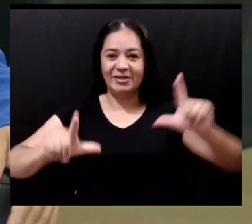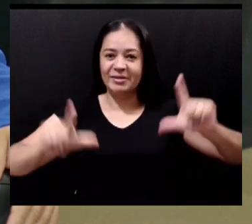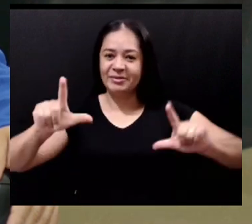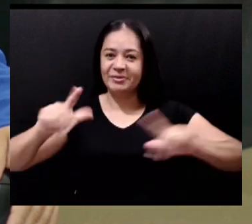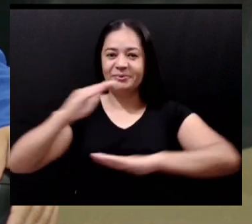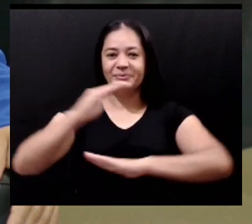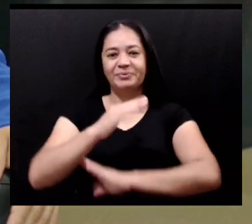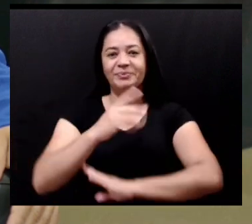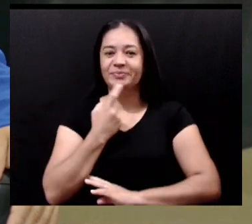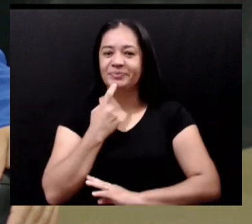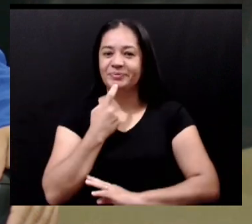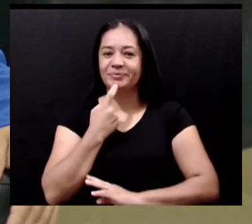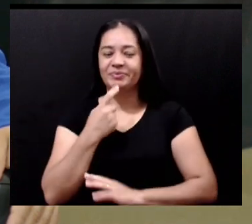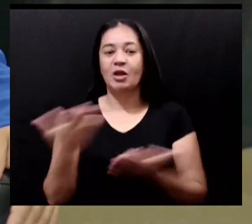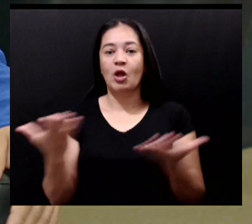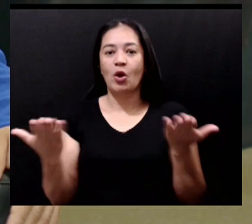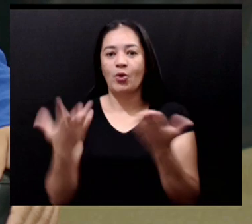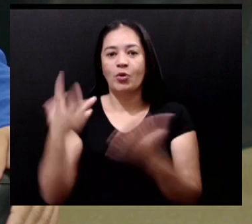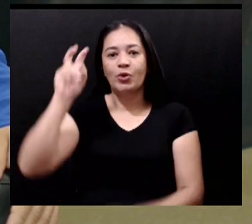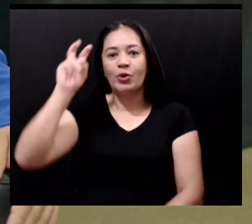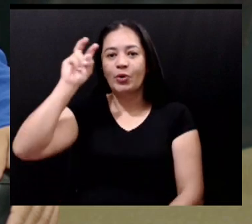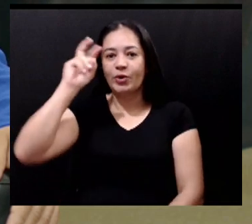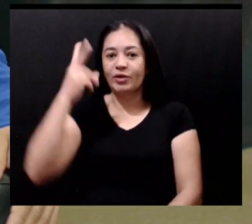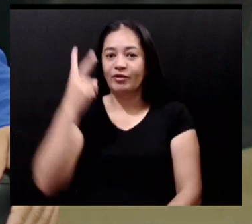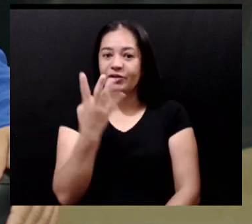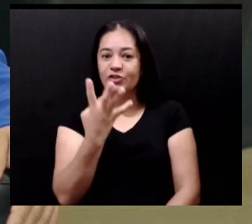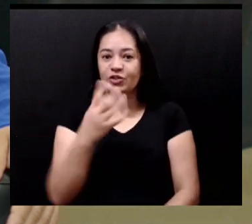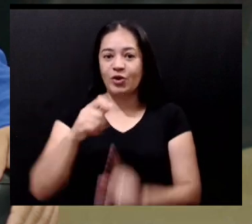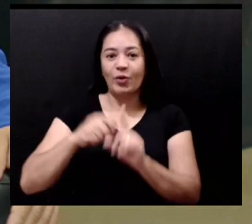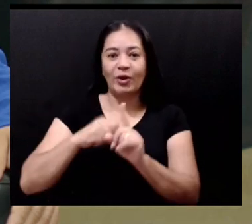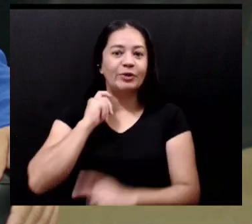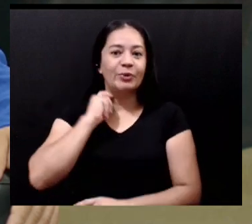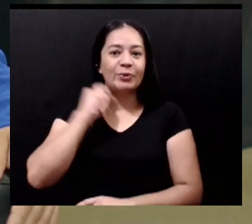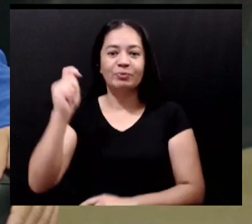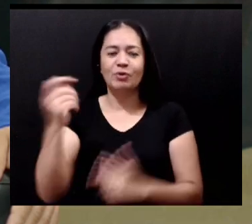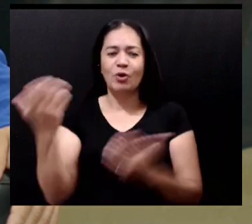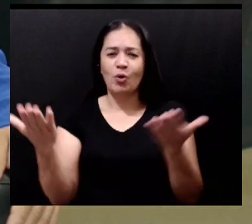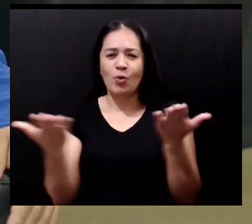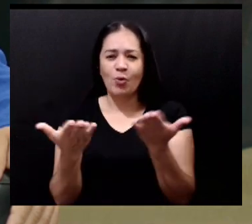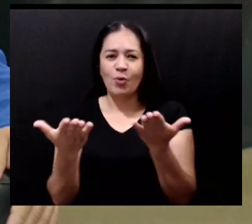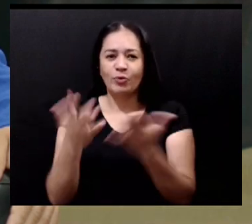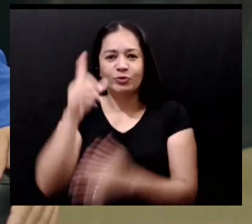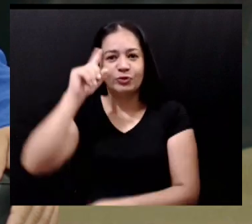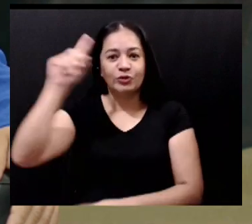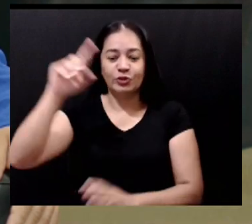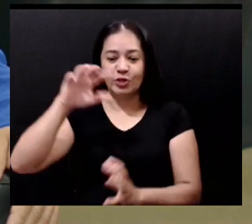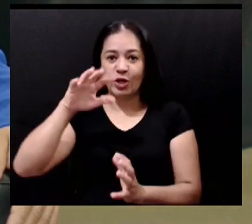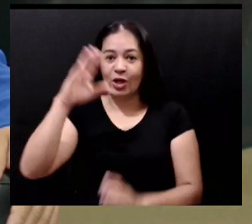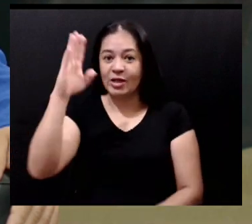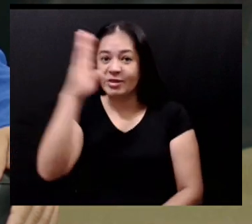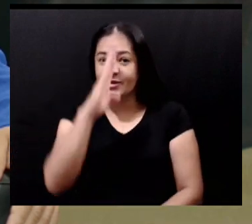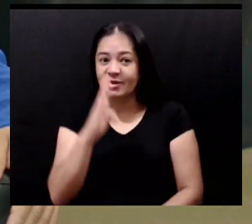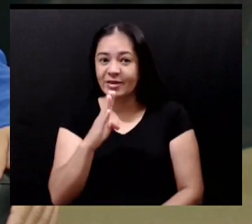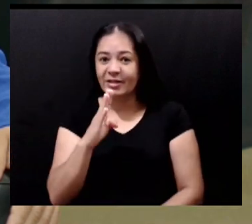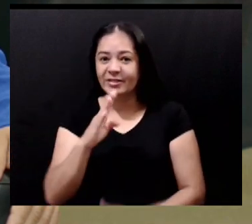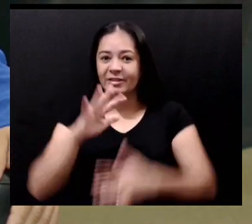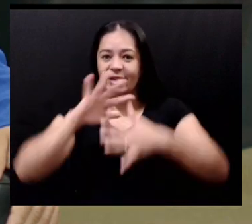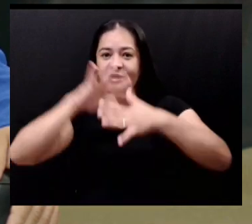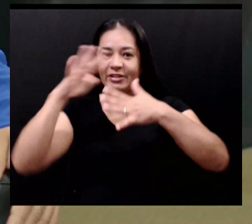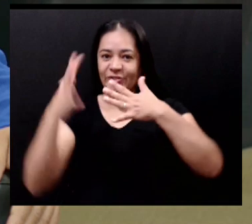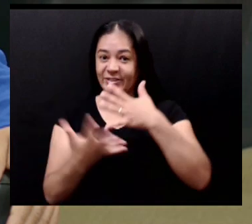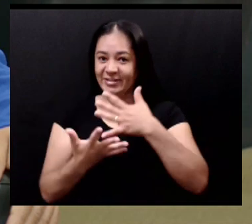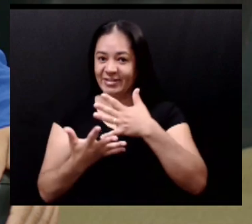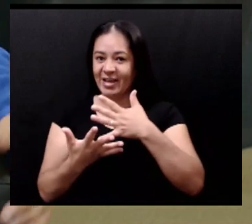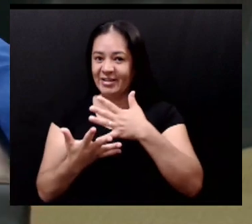Hoje é quinta-feira, dia 24 de abril, e hoje é Dia Nacional da Língua Brasileira de